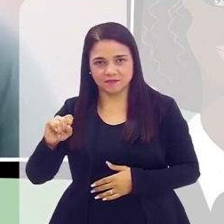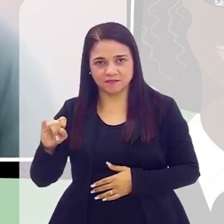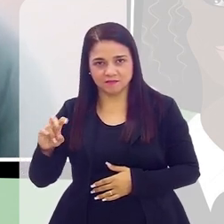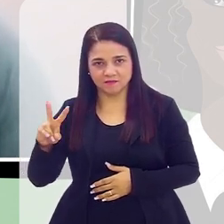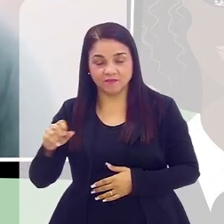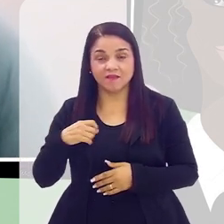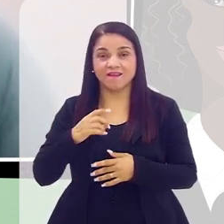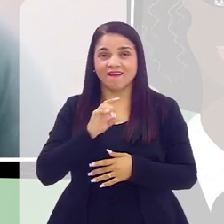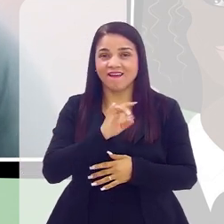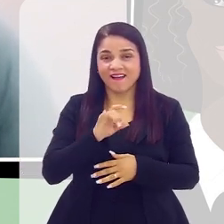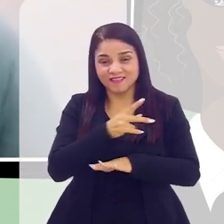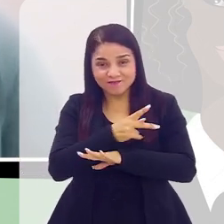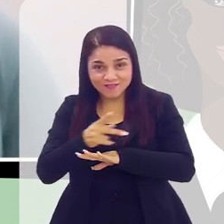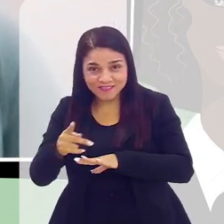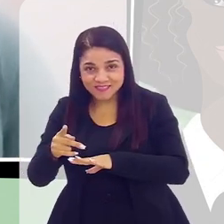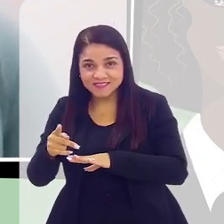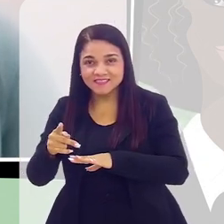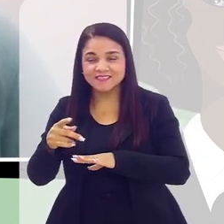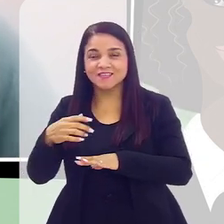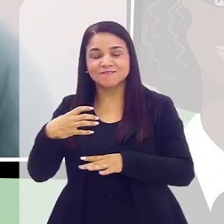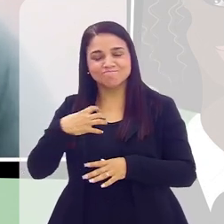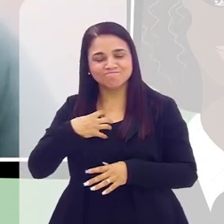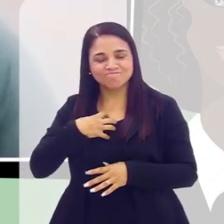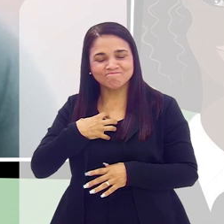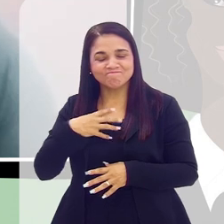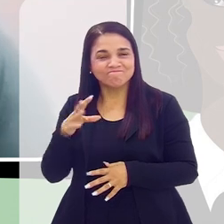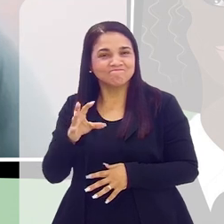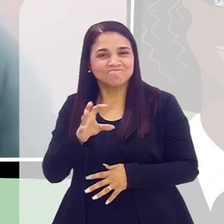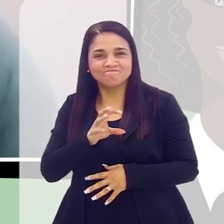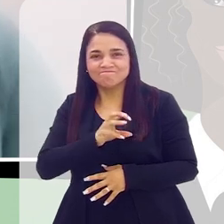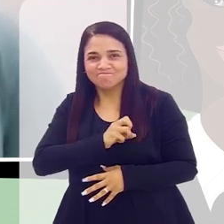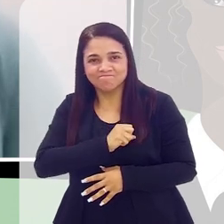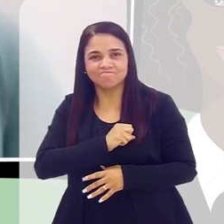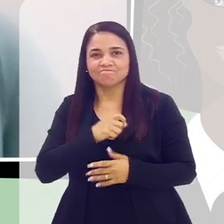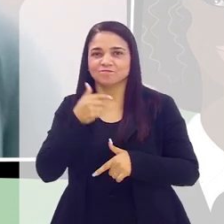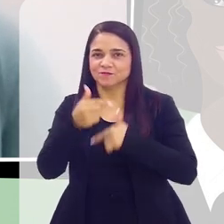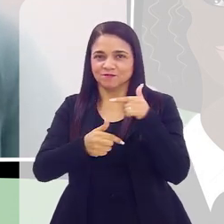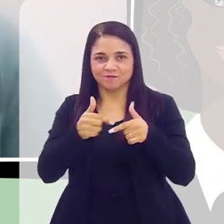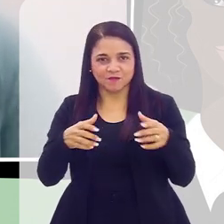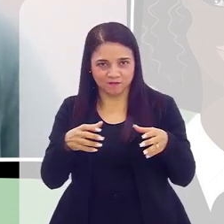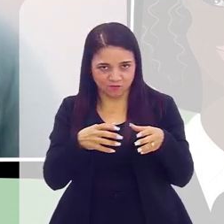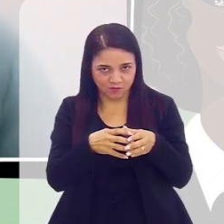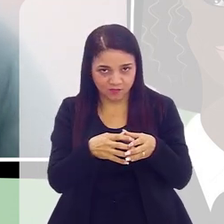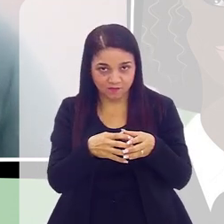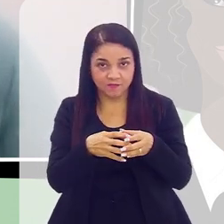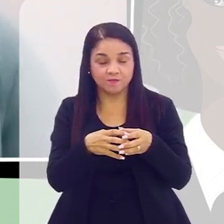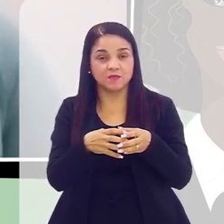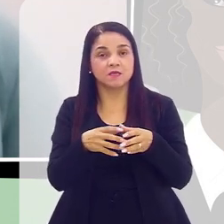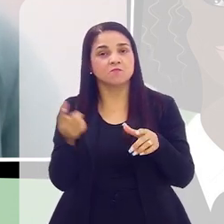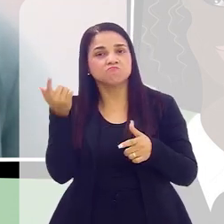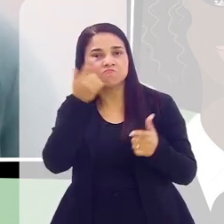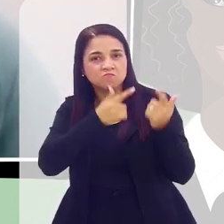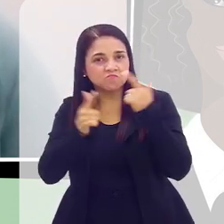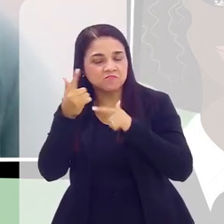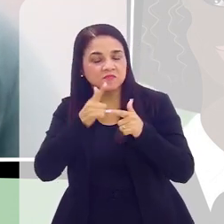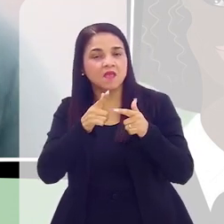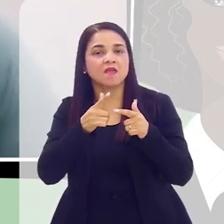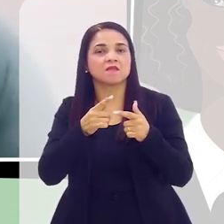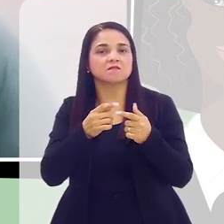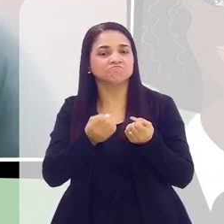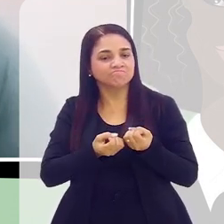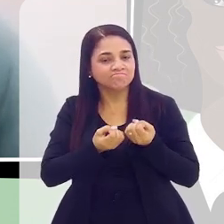e cada visita que a gente faz, eu fico um pouco mais apaixonada pela equipe, pelo que a gente